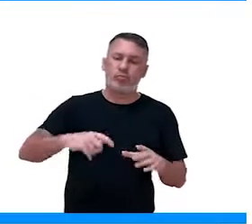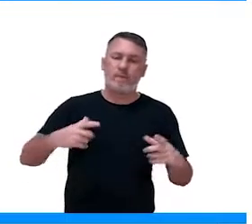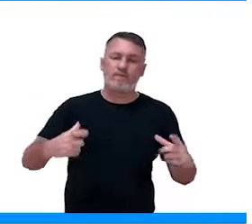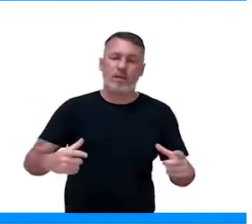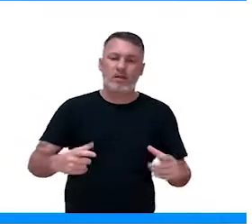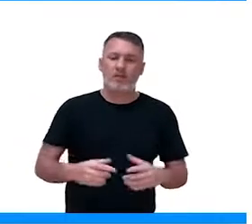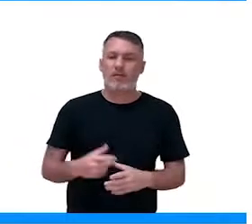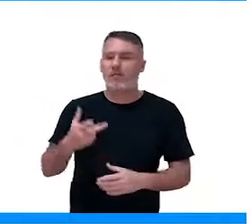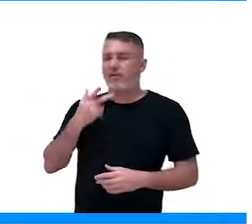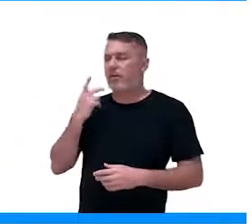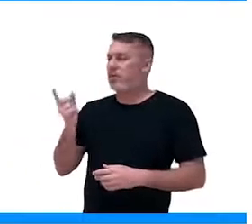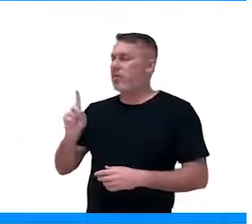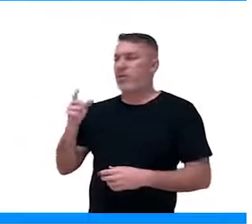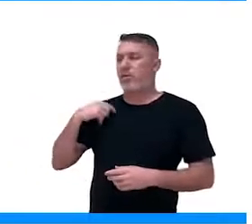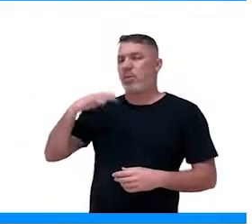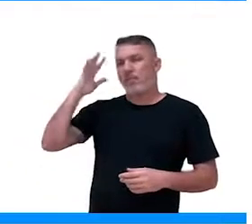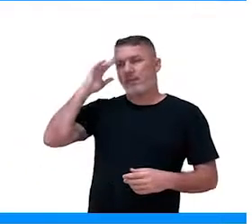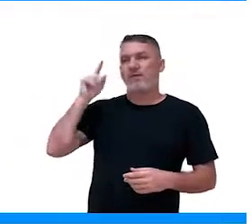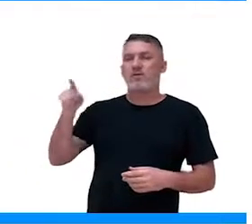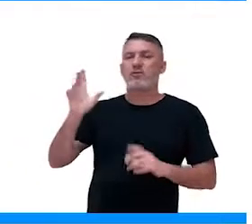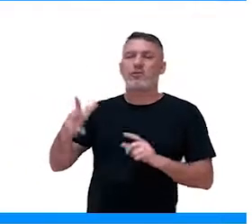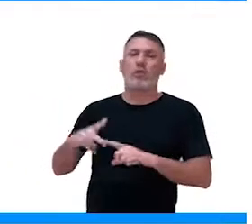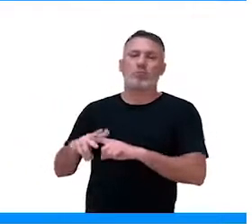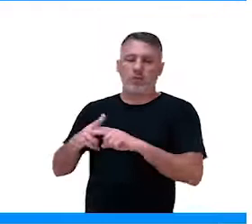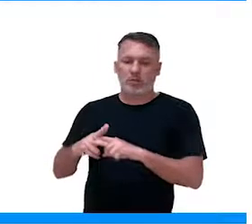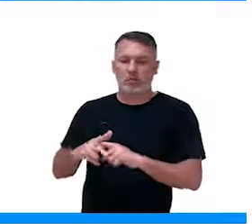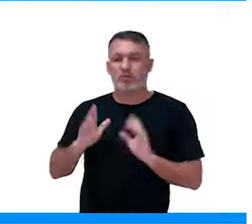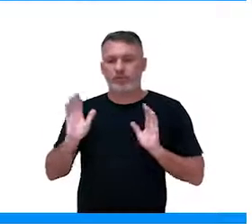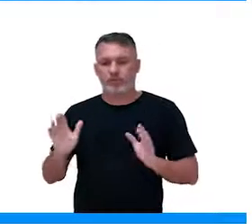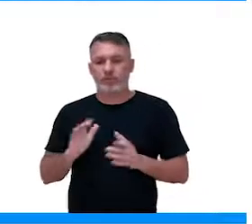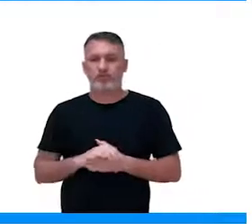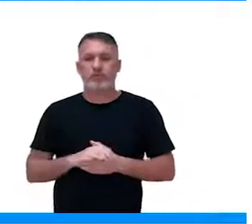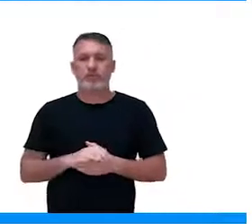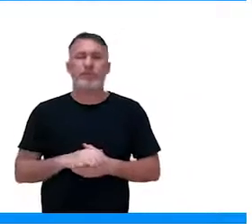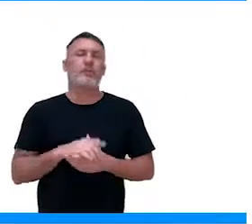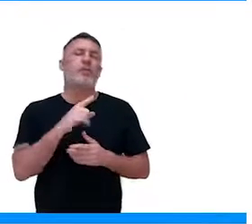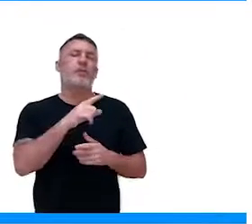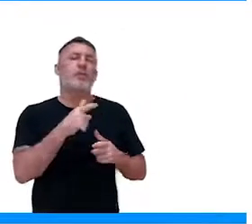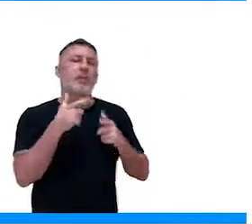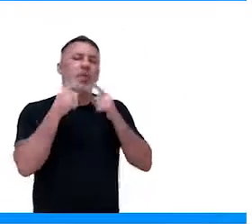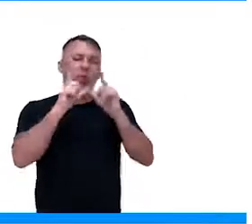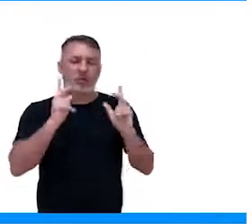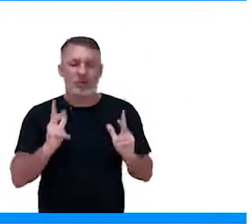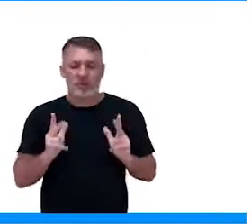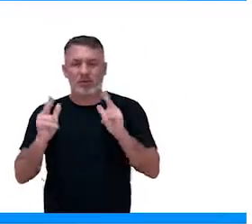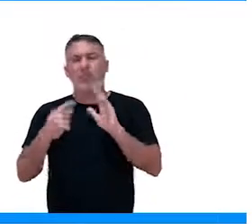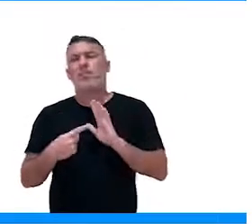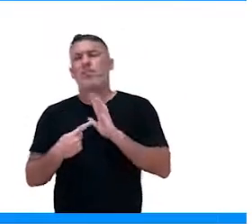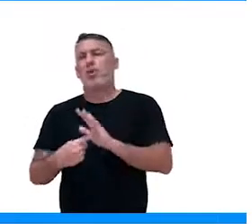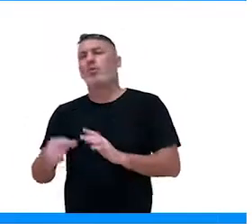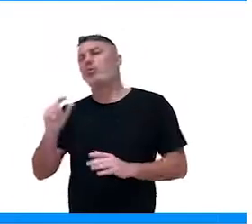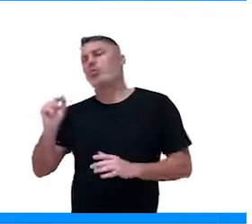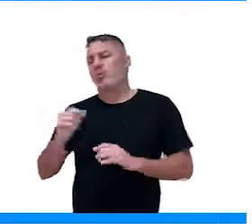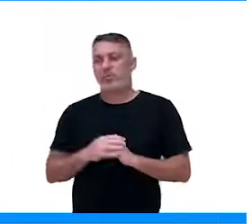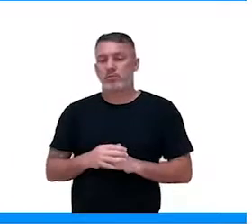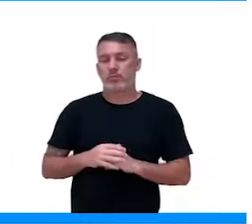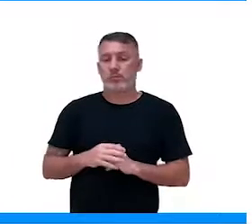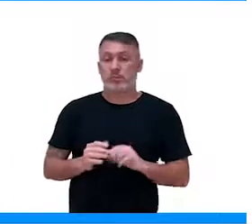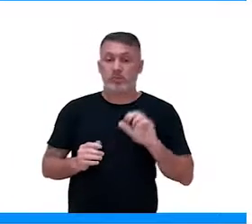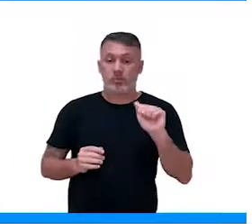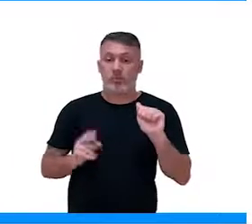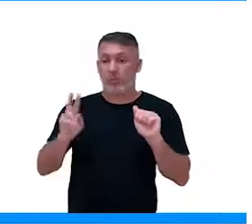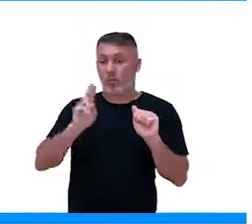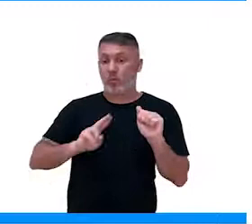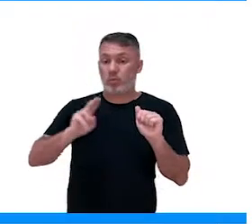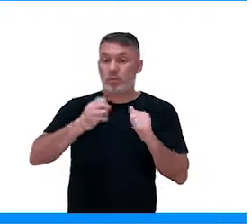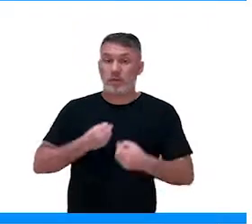tinha consertado. Vamos observar, ok? A linguagem da tirinha revela A. O uso de